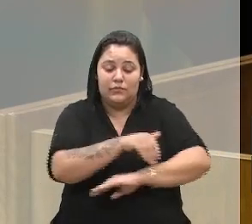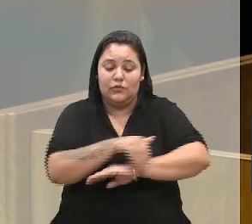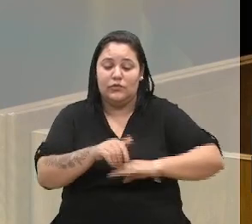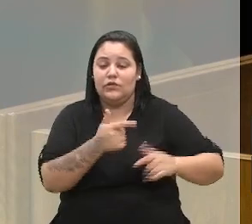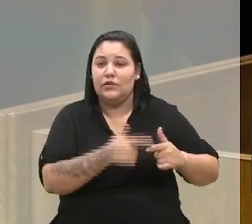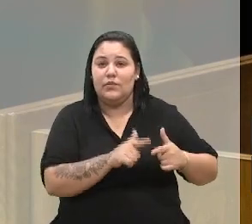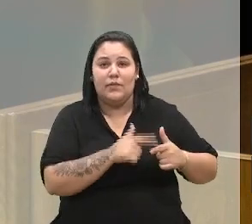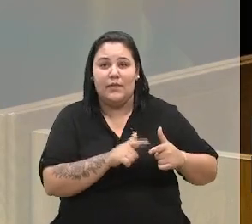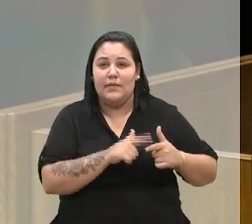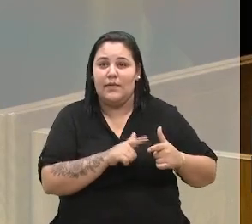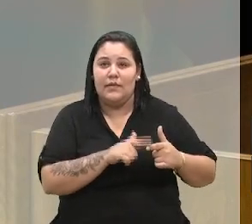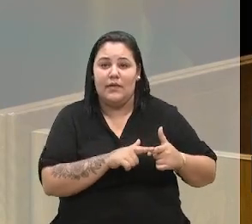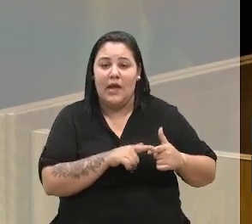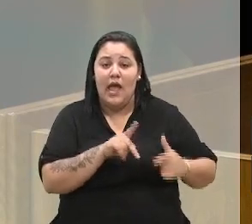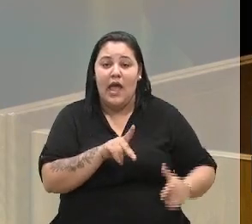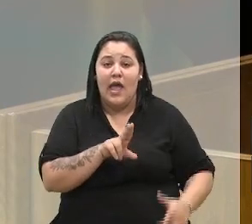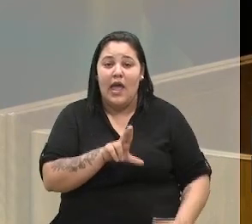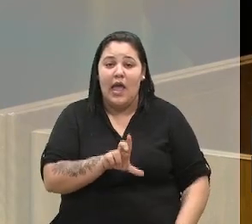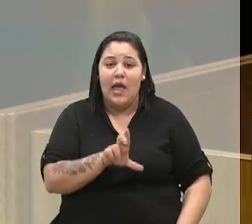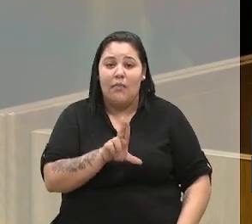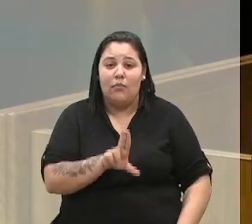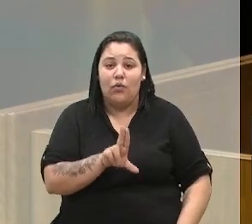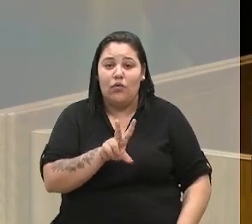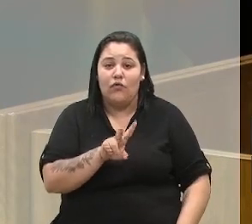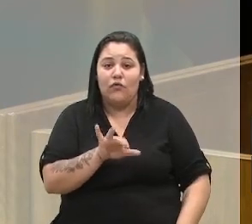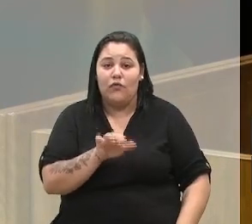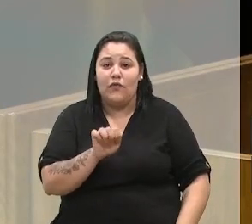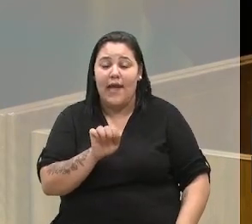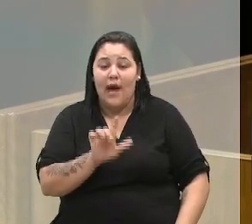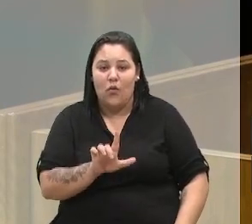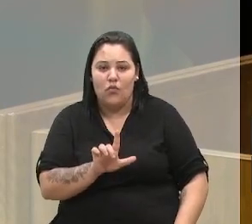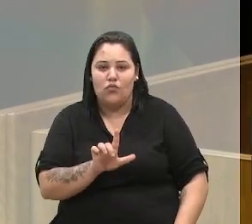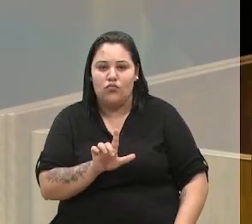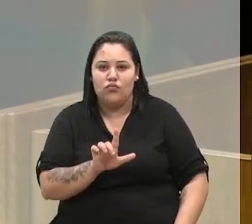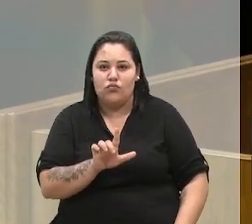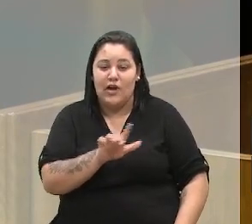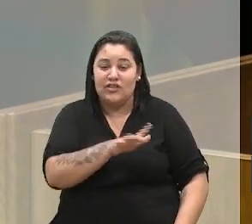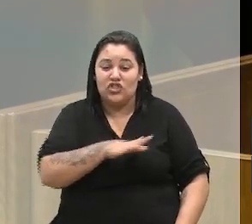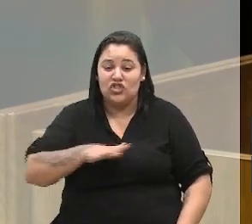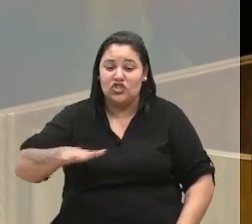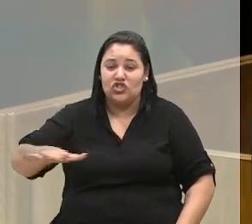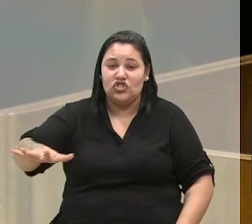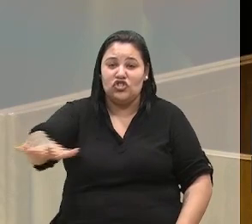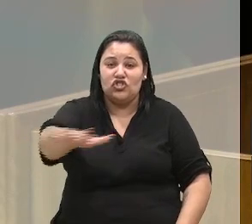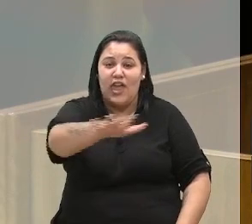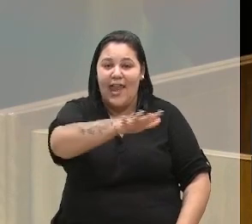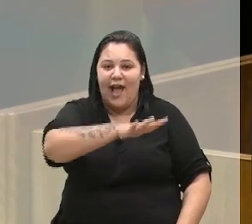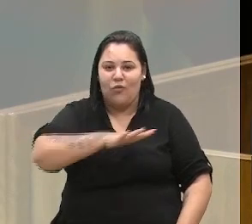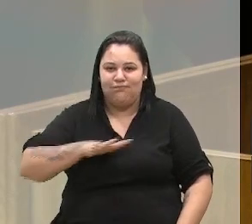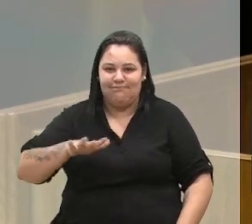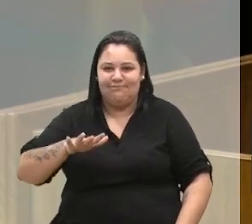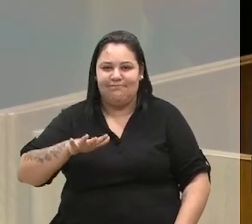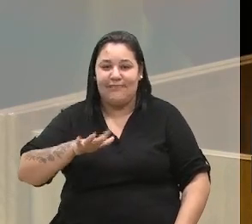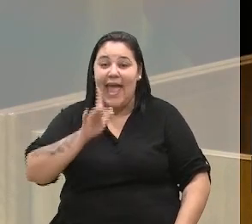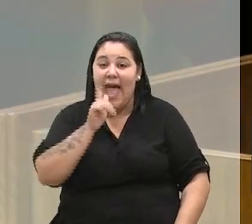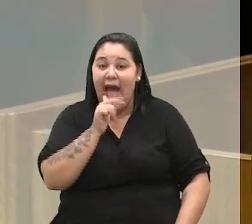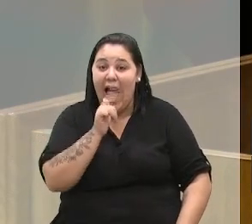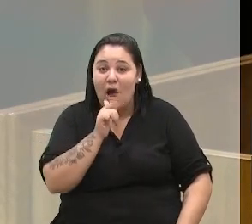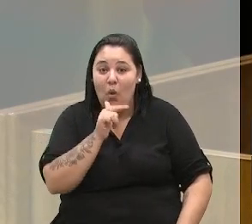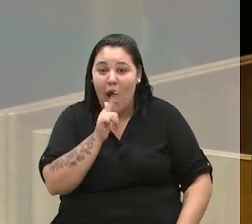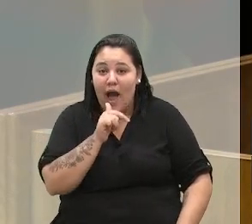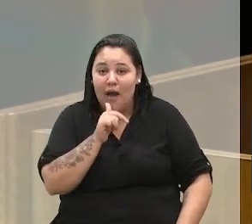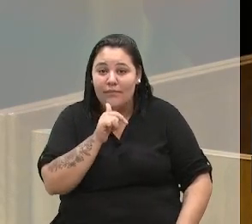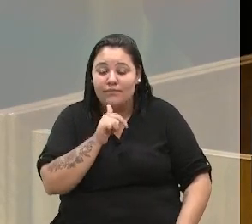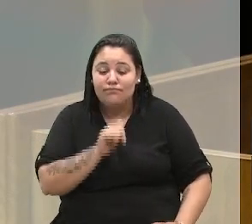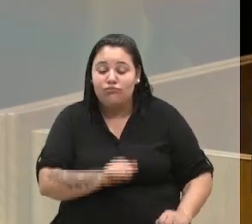É pluvial, não é o cloacal, é o pluvial que está sendo feito. É água, é